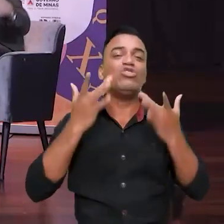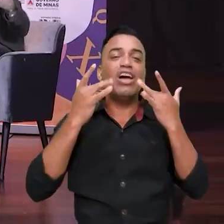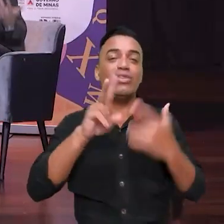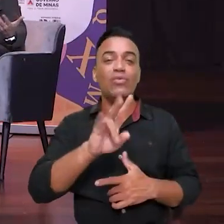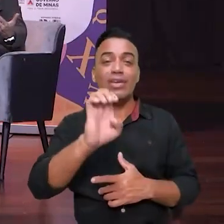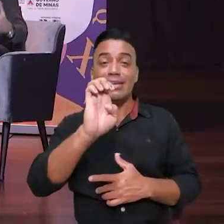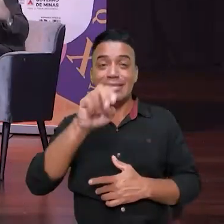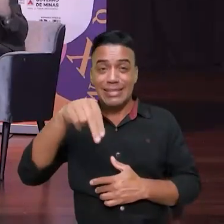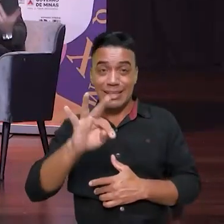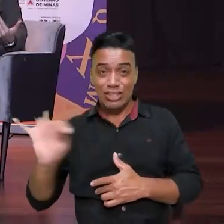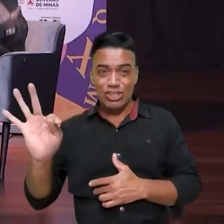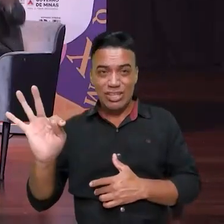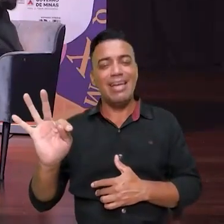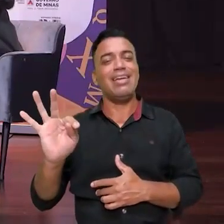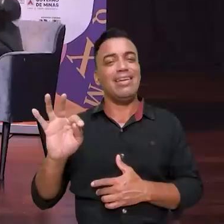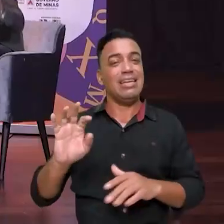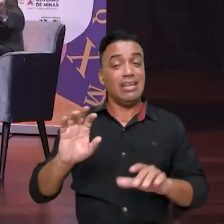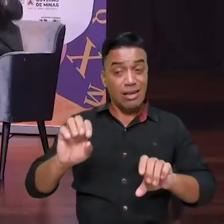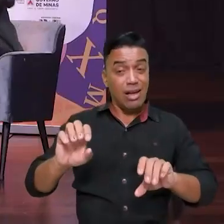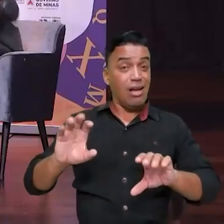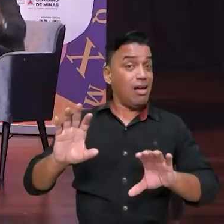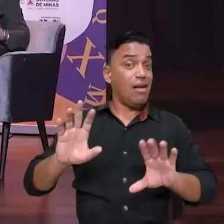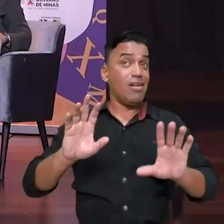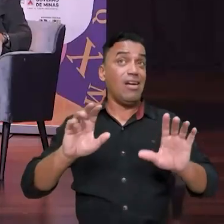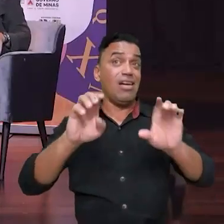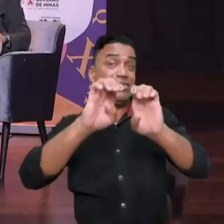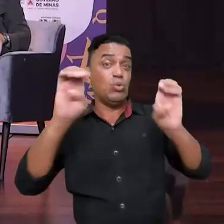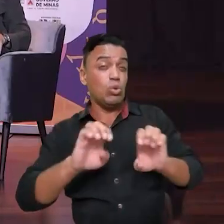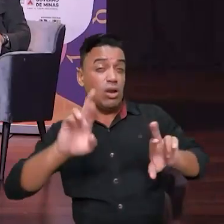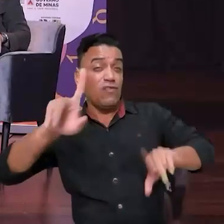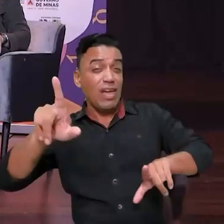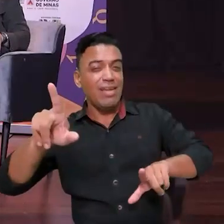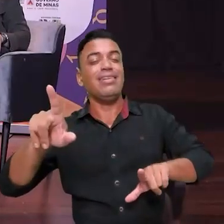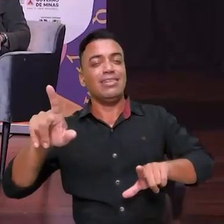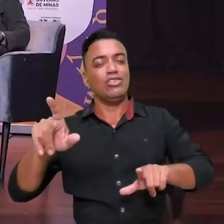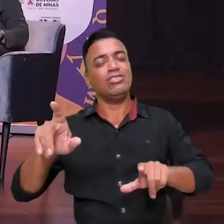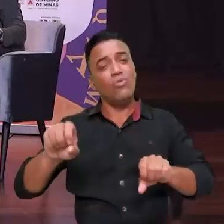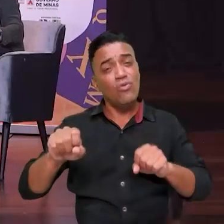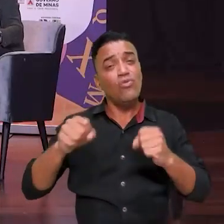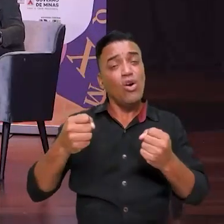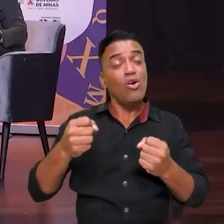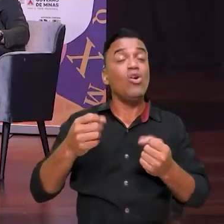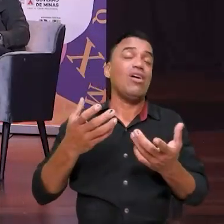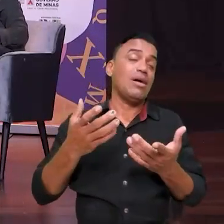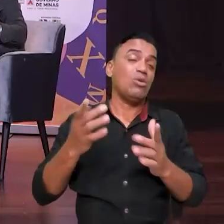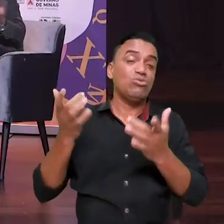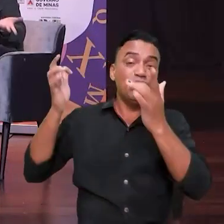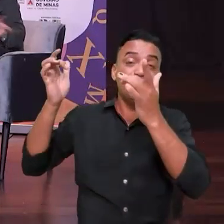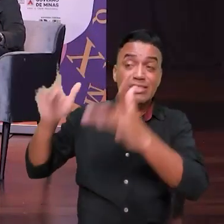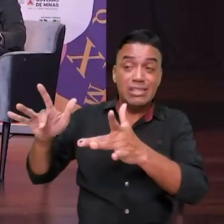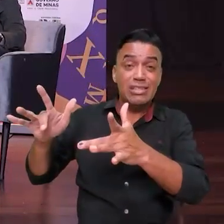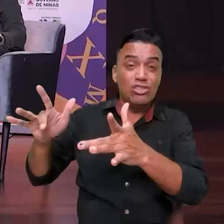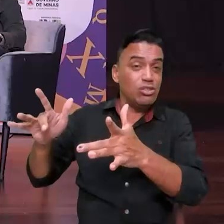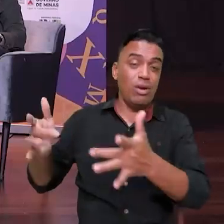agora, que ganhou uma outra roupagem, uma outra força, né, pela força dela. Então, é isso, Tereza. A gente não desiste porque não